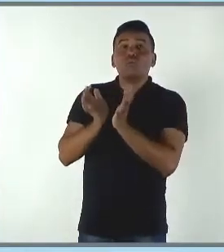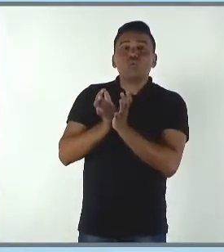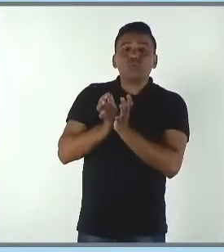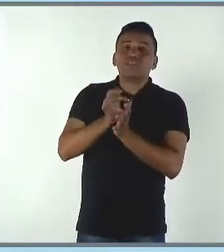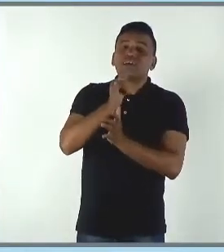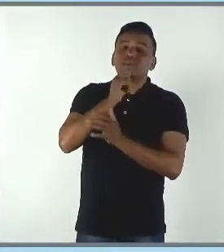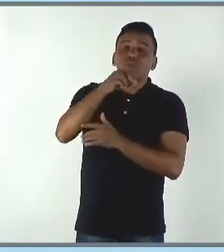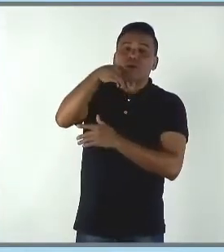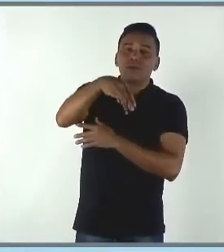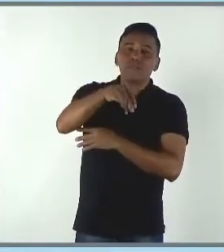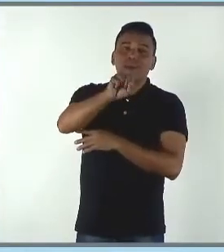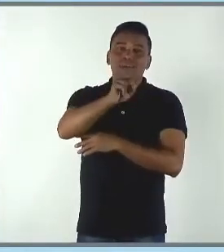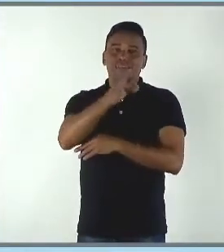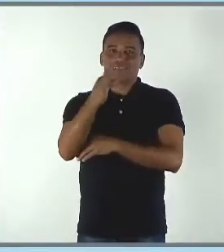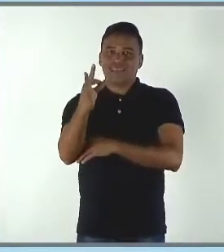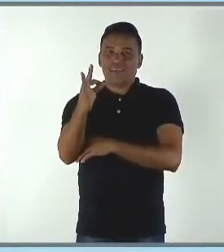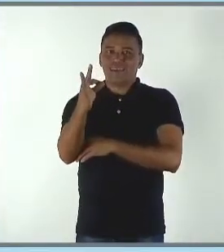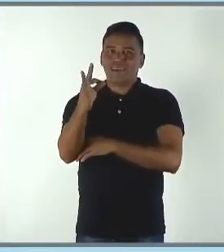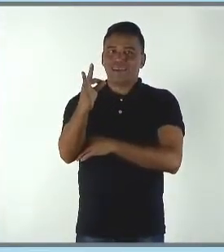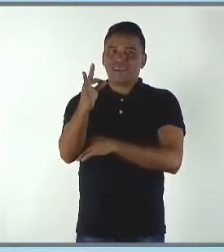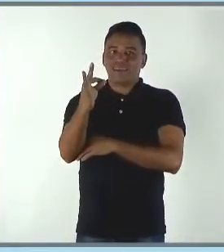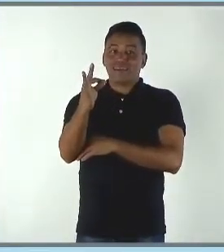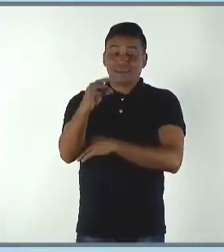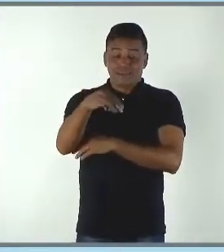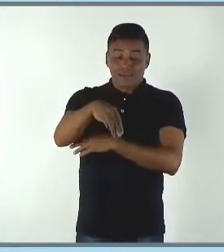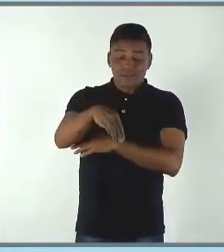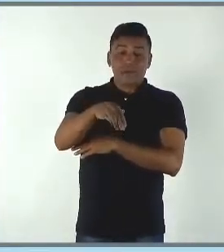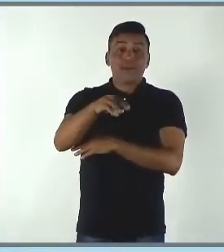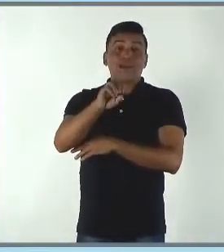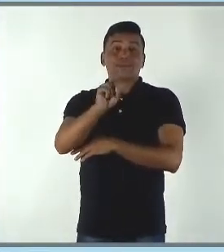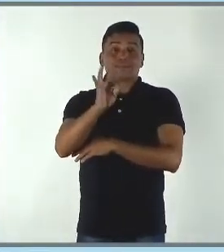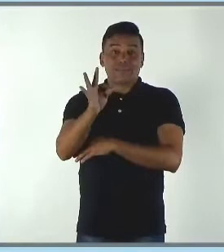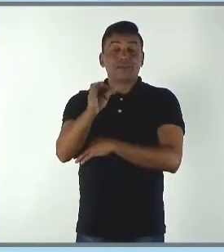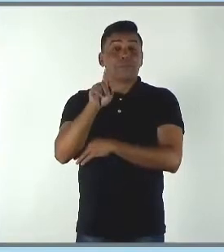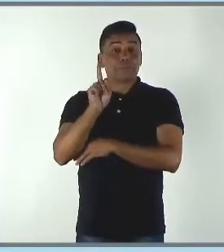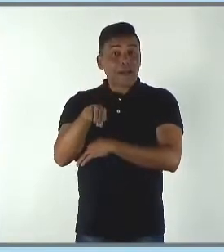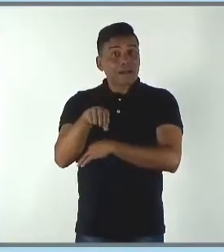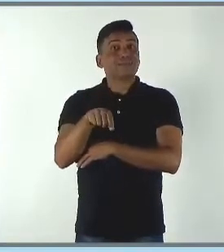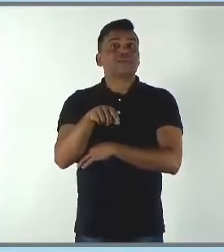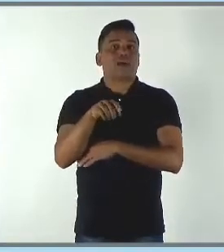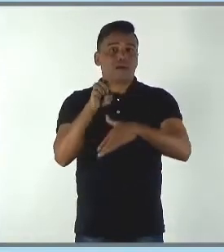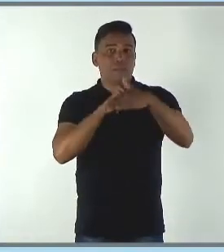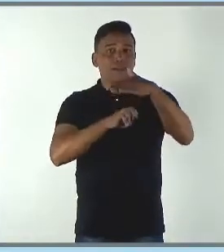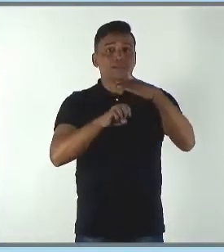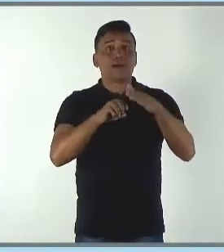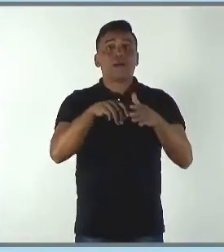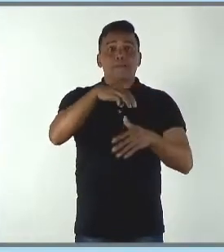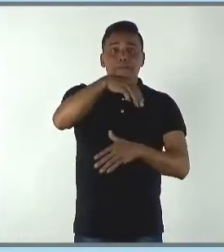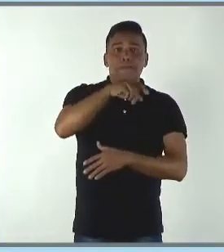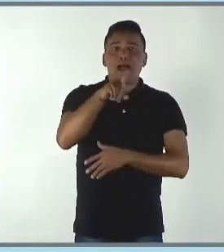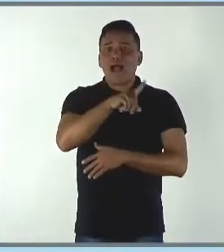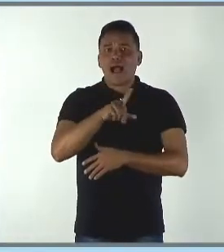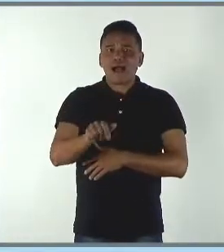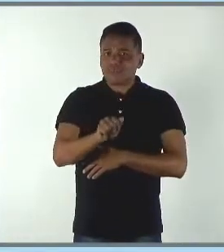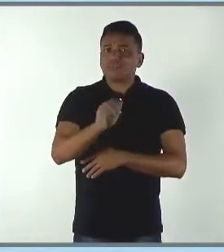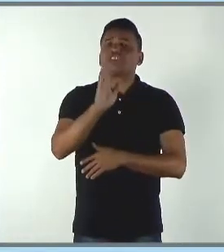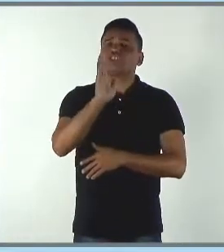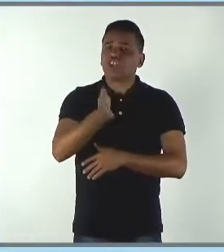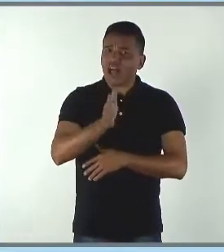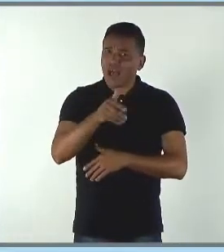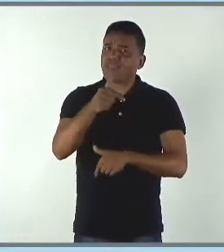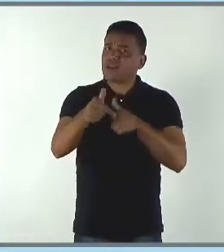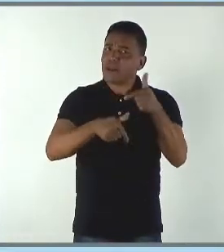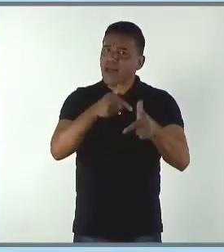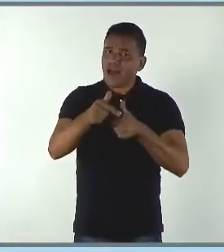no cenário da grande mídia, mas a Masa já trabalhava com esse tipo de textualidade, dava atenção a esses autores. Né?